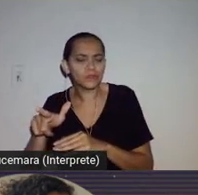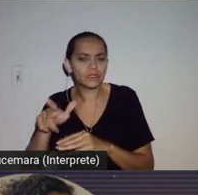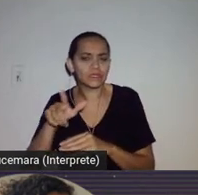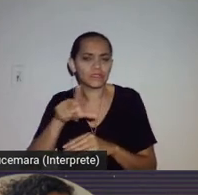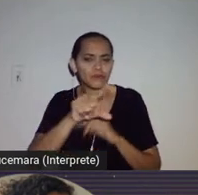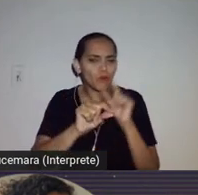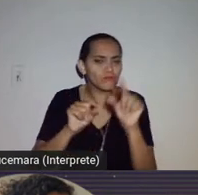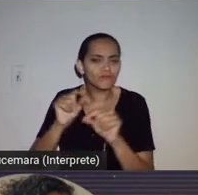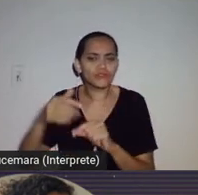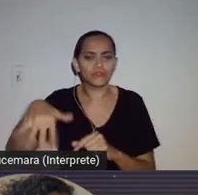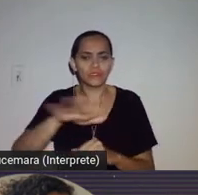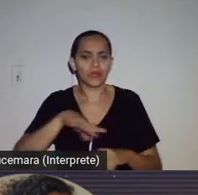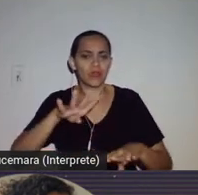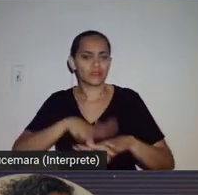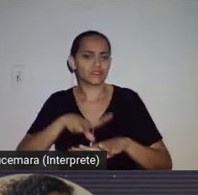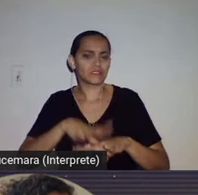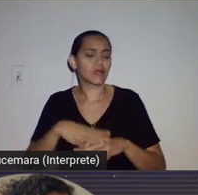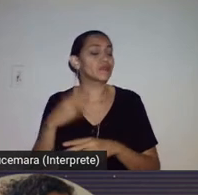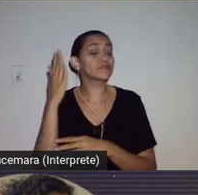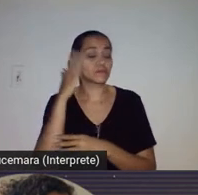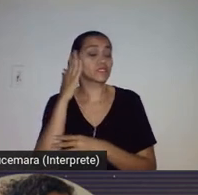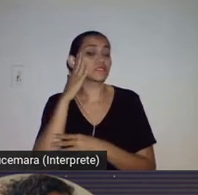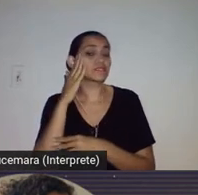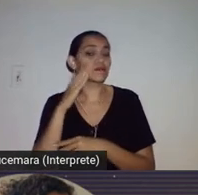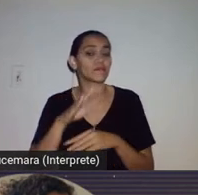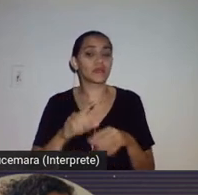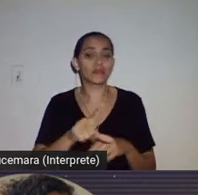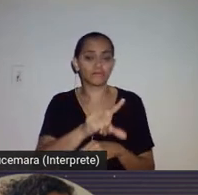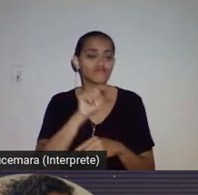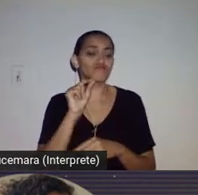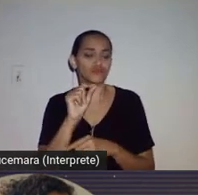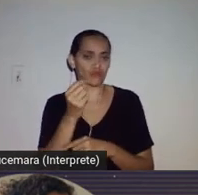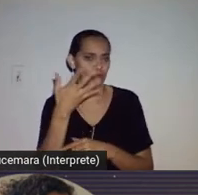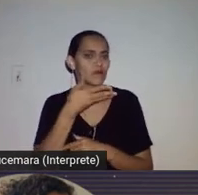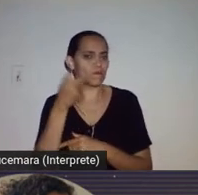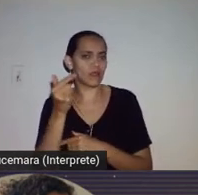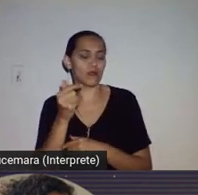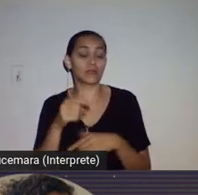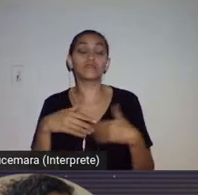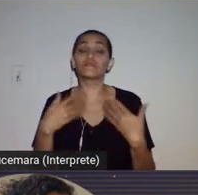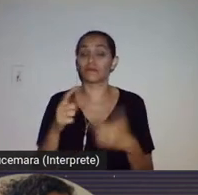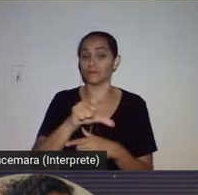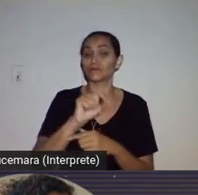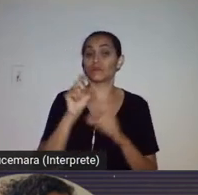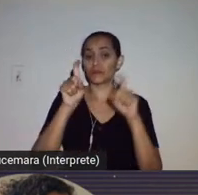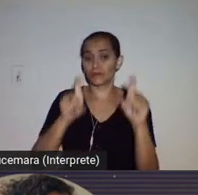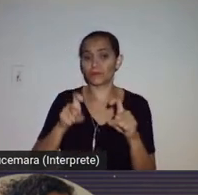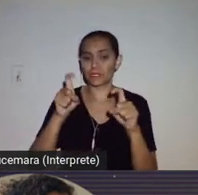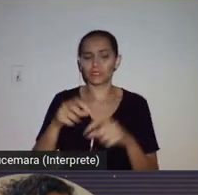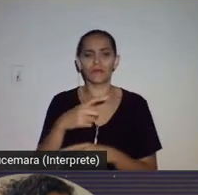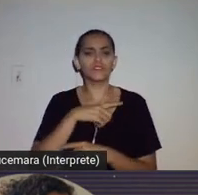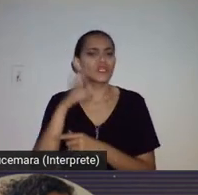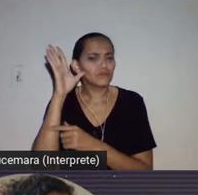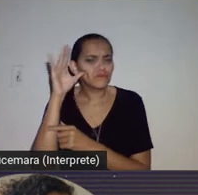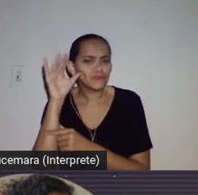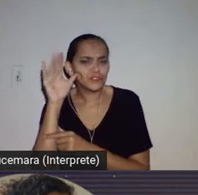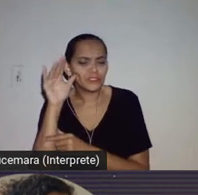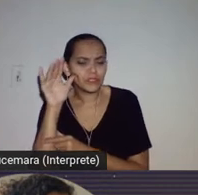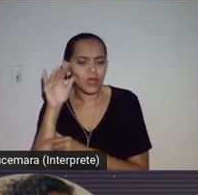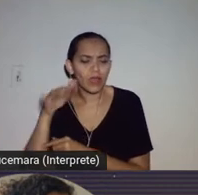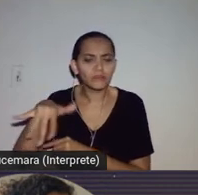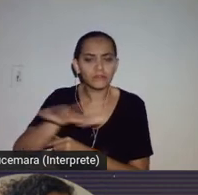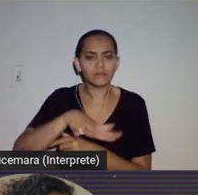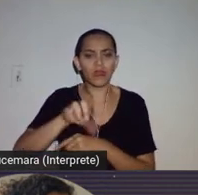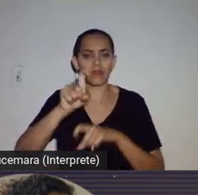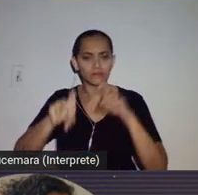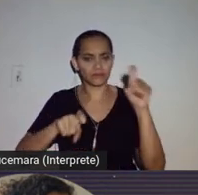Para ver quais possibilidades existiam, e eu vi computação como uma delas. Eu tinha bastante curiosidade para aprender mais sobre a área de computação.